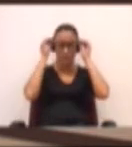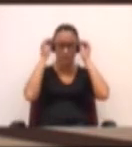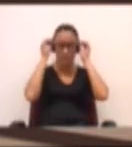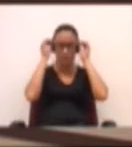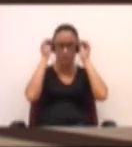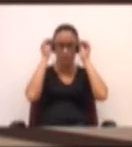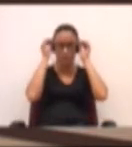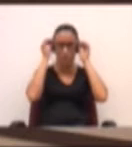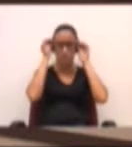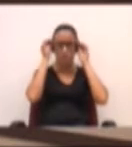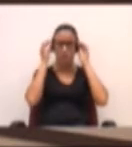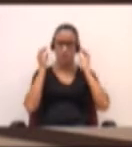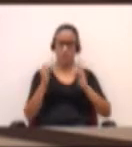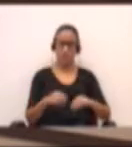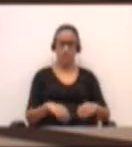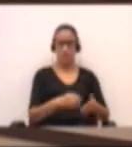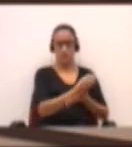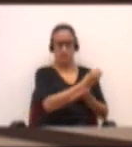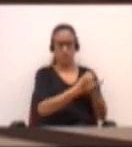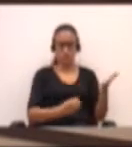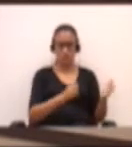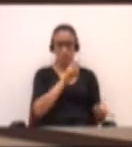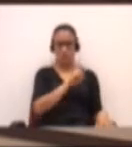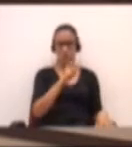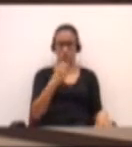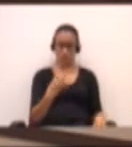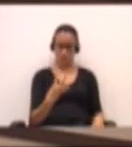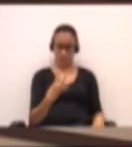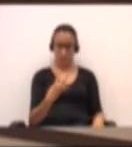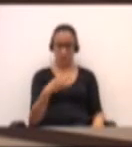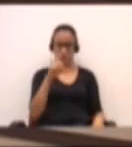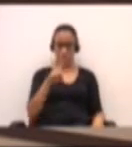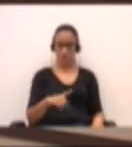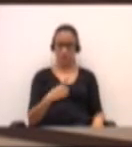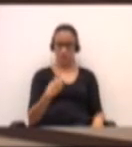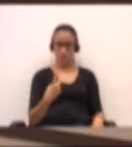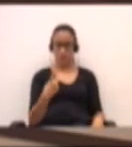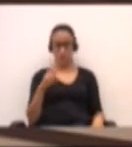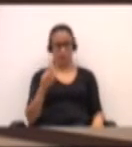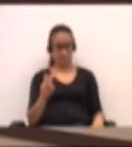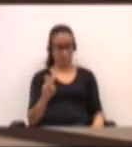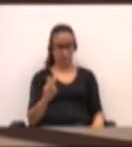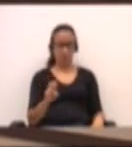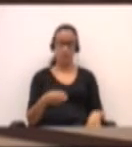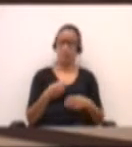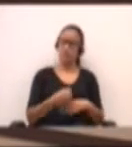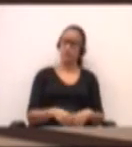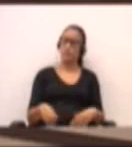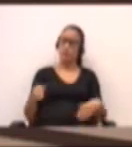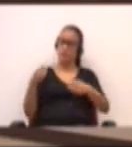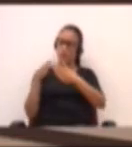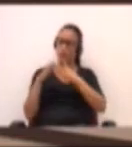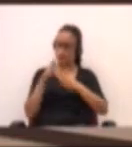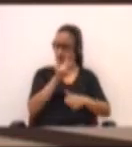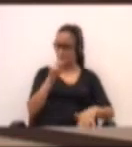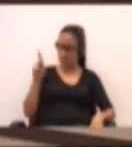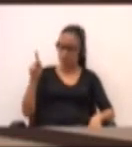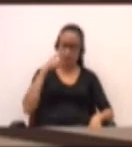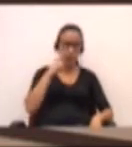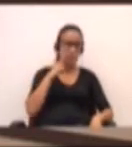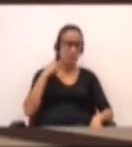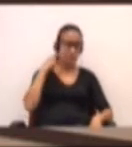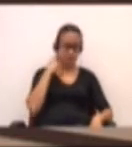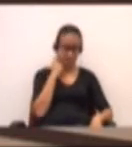Ofício número 54/2015, Limeira, 1º de abril de 2015. Excelentíssimo senhor Newton César dos Santos, presidente da Câmara Municipal.